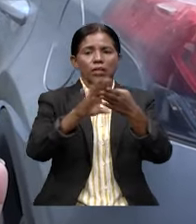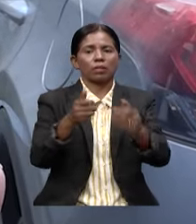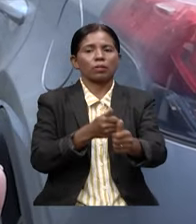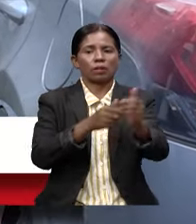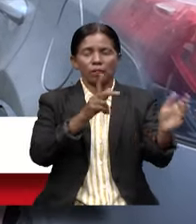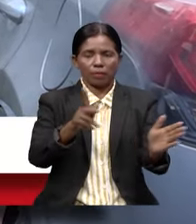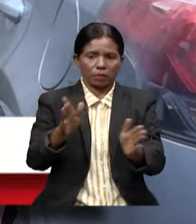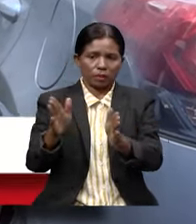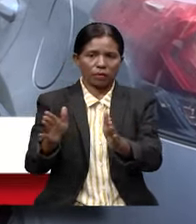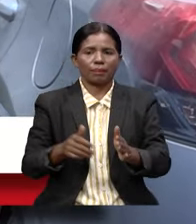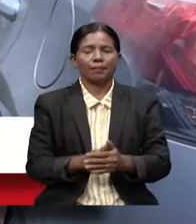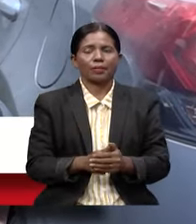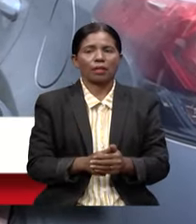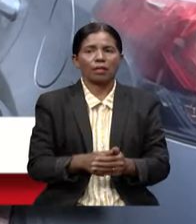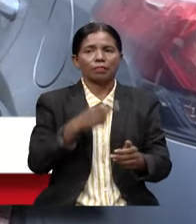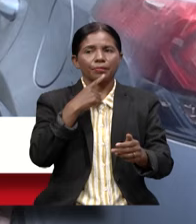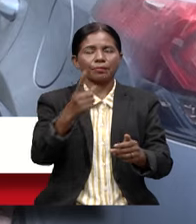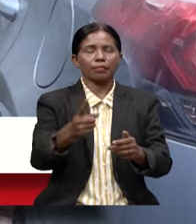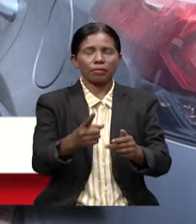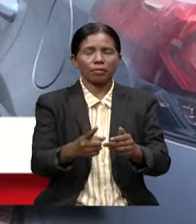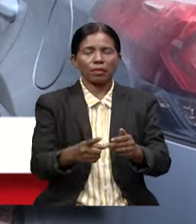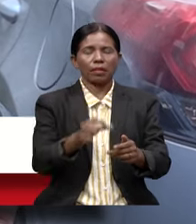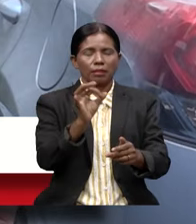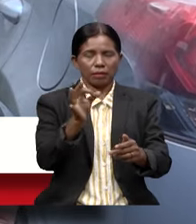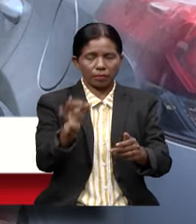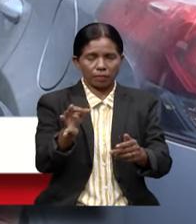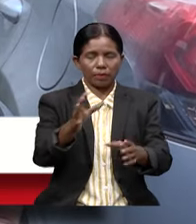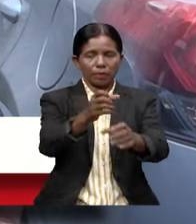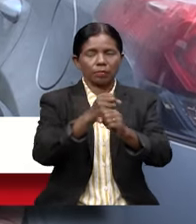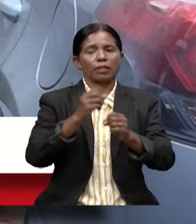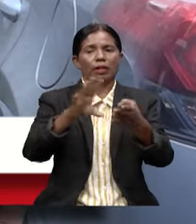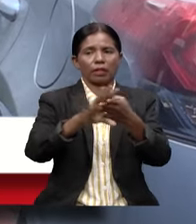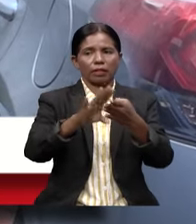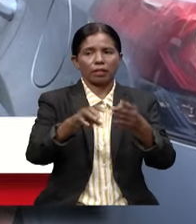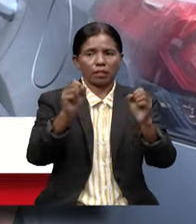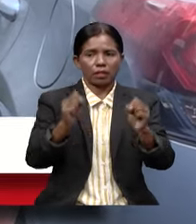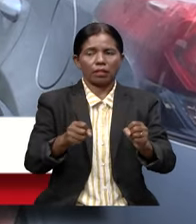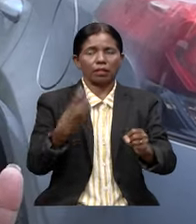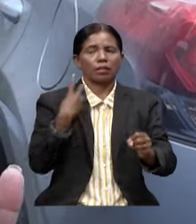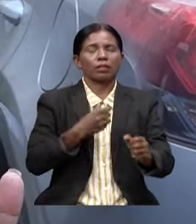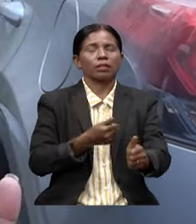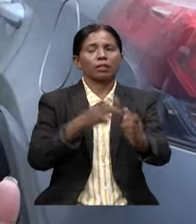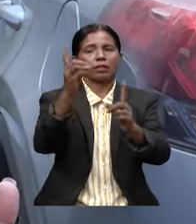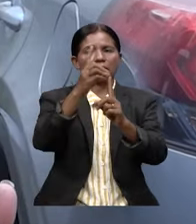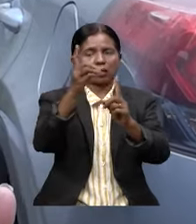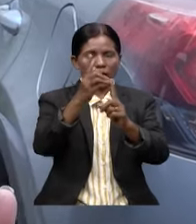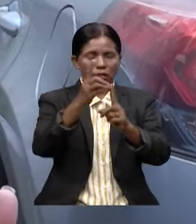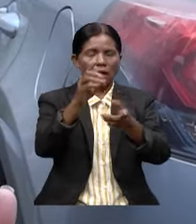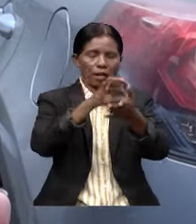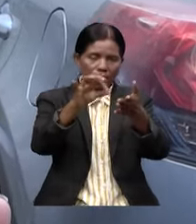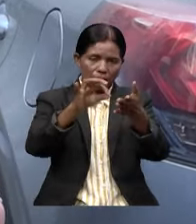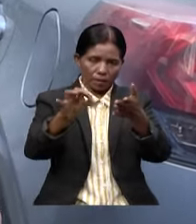processo penal, no artigo 90, quando sim a notificação imediata tem que comparecer, tu data nem bem me designe a notificação